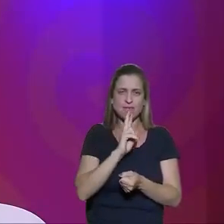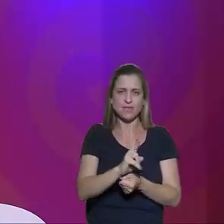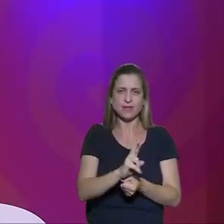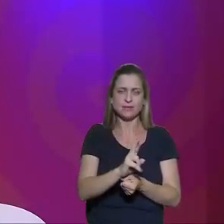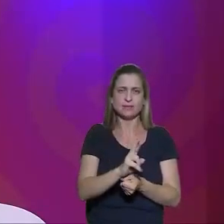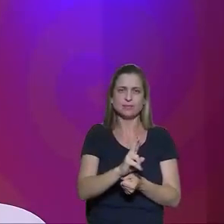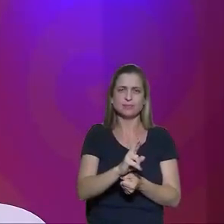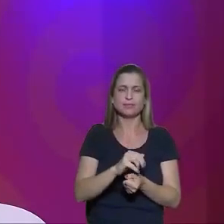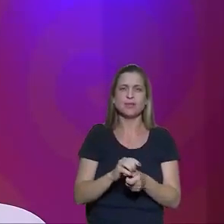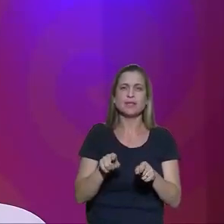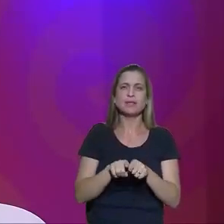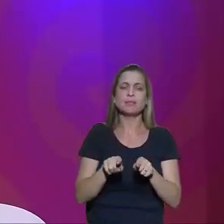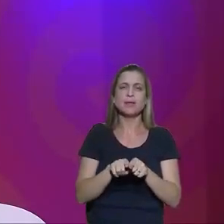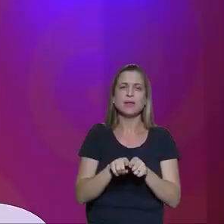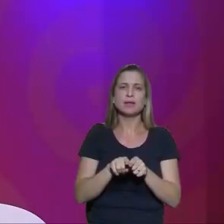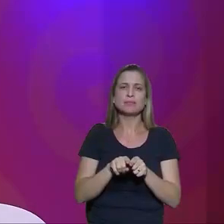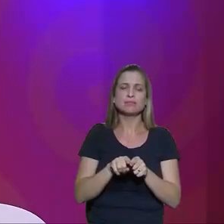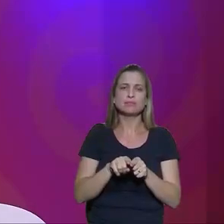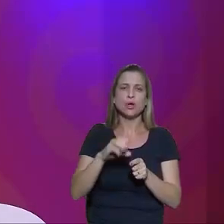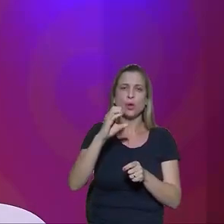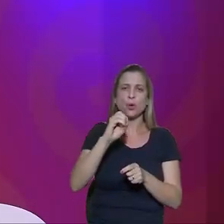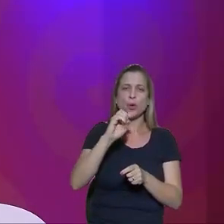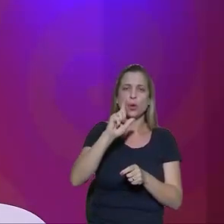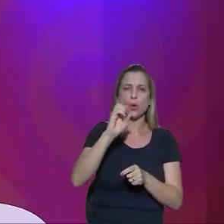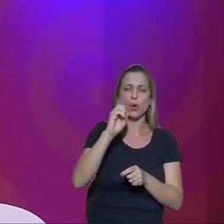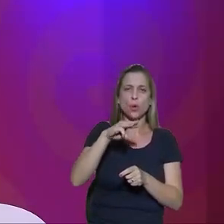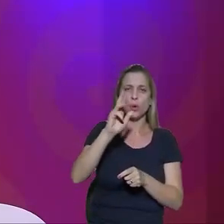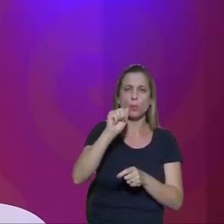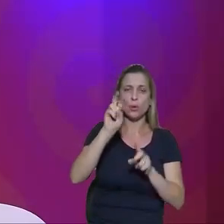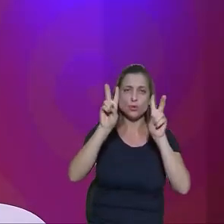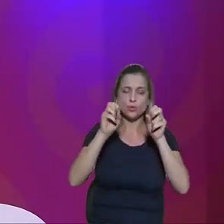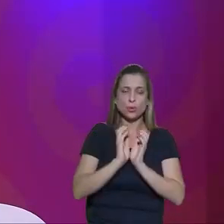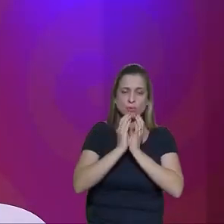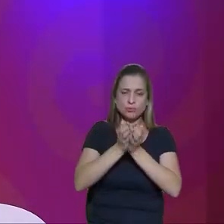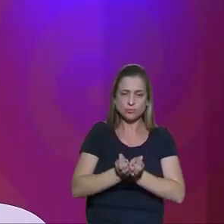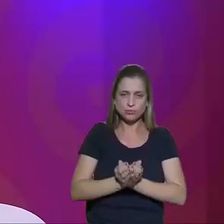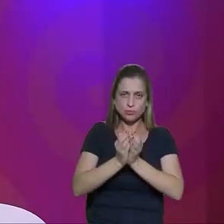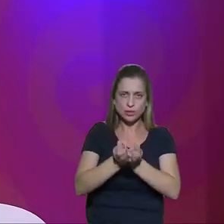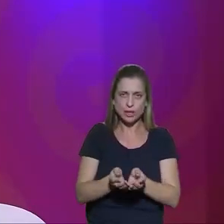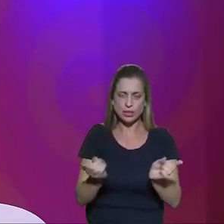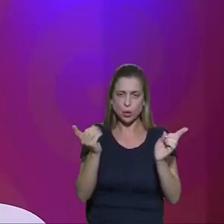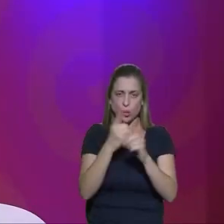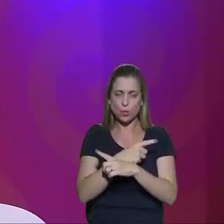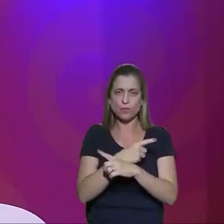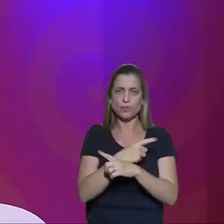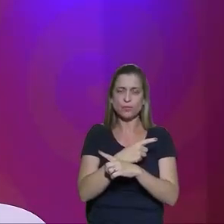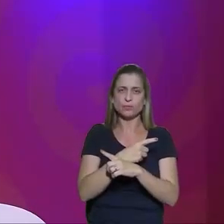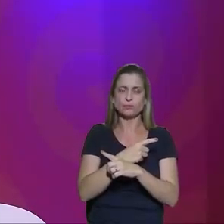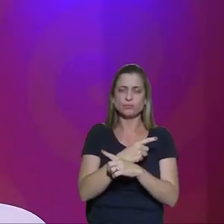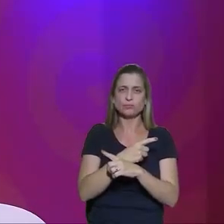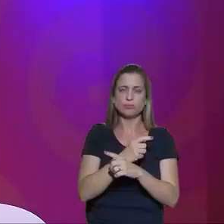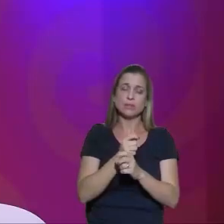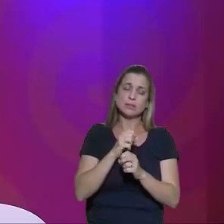o complexo de Colombo. Sob jangada, em confronto com a imagem de caravela e navio tumbeiro, se você me